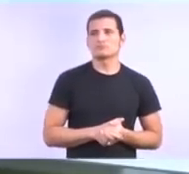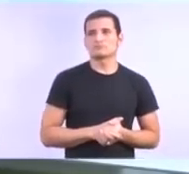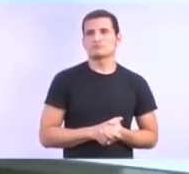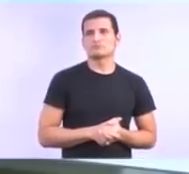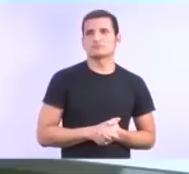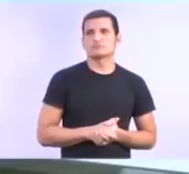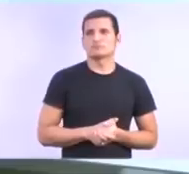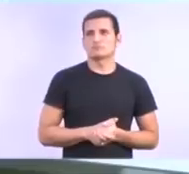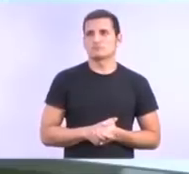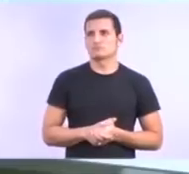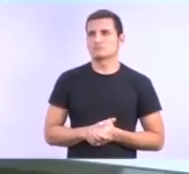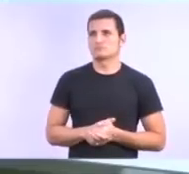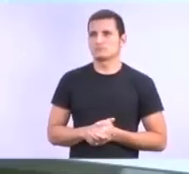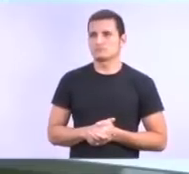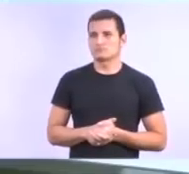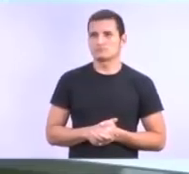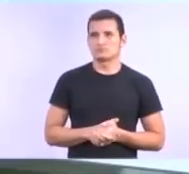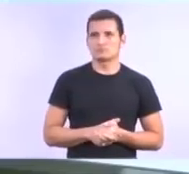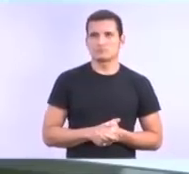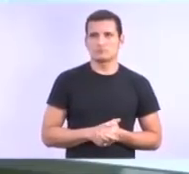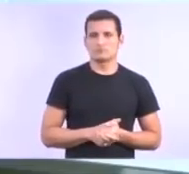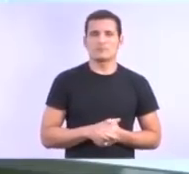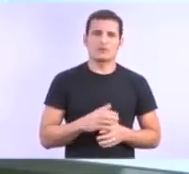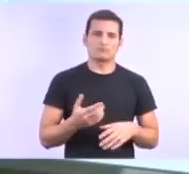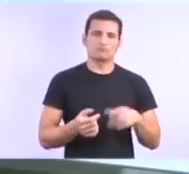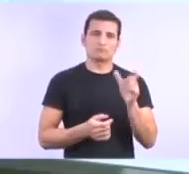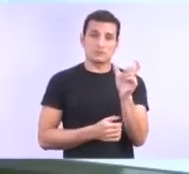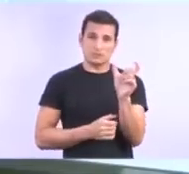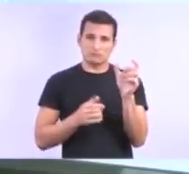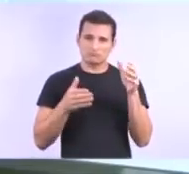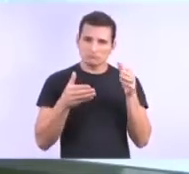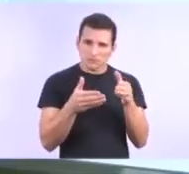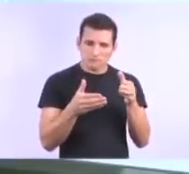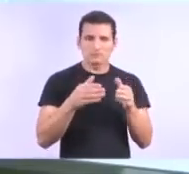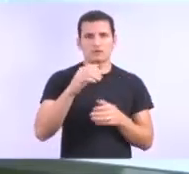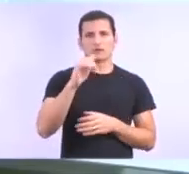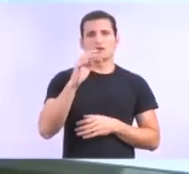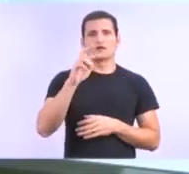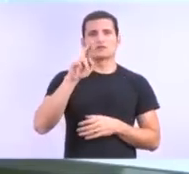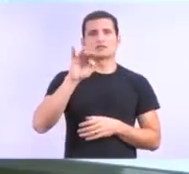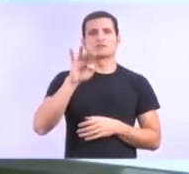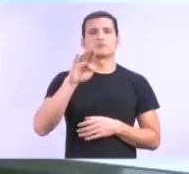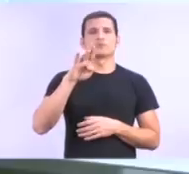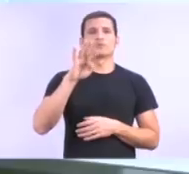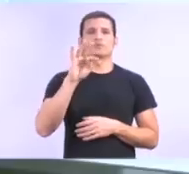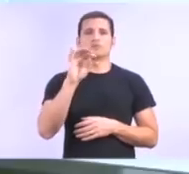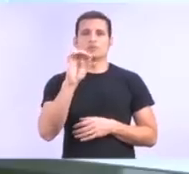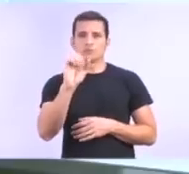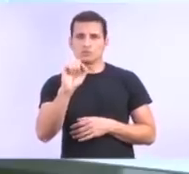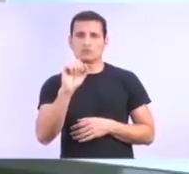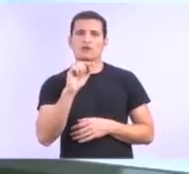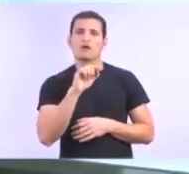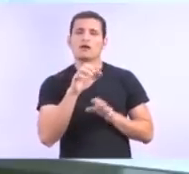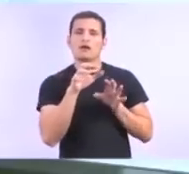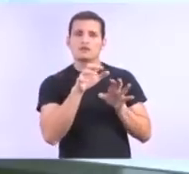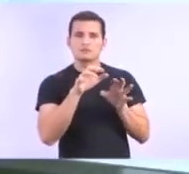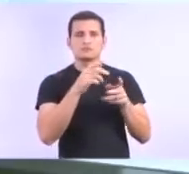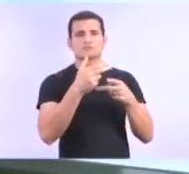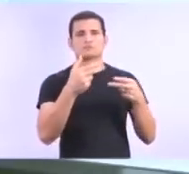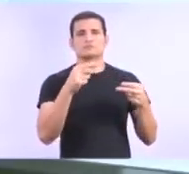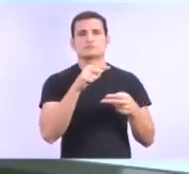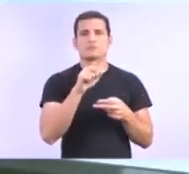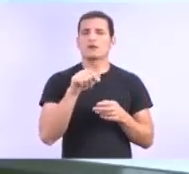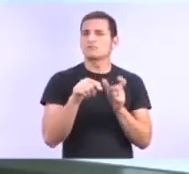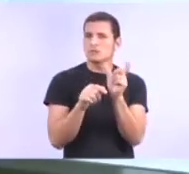Assim como as outras profissões gostam de definir termos específicos, atributos é o termo que a gente utiliza para definir a característica do objeto. É um